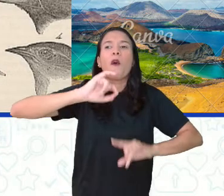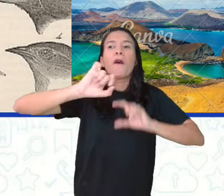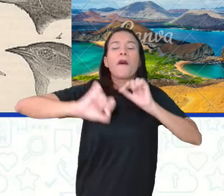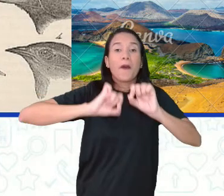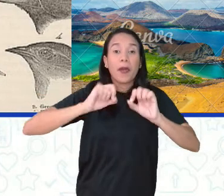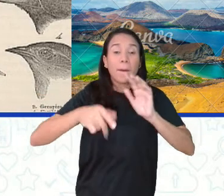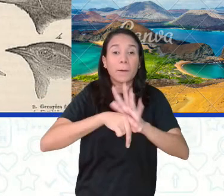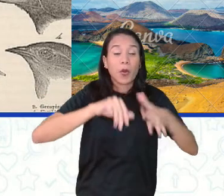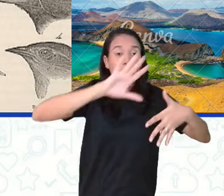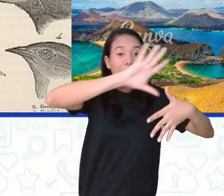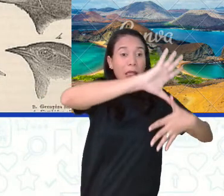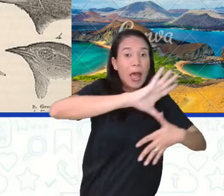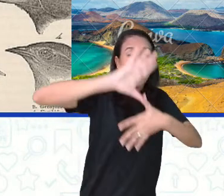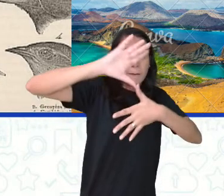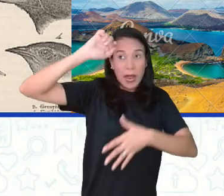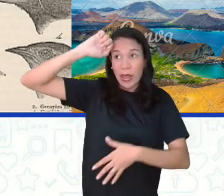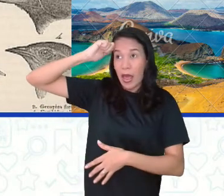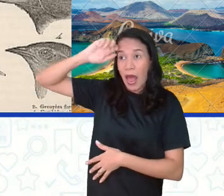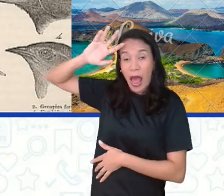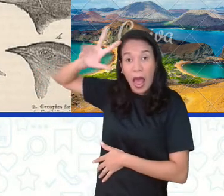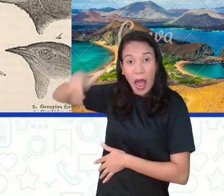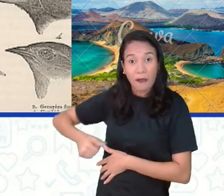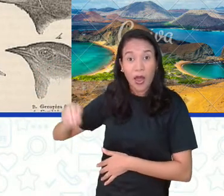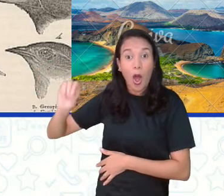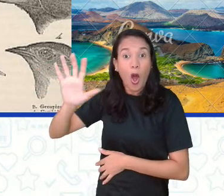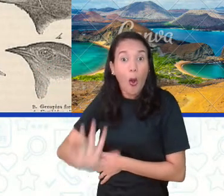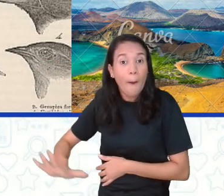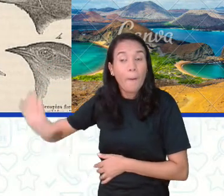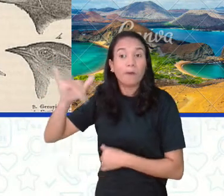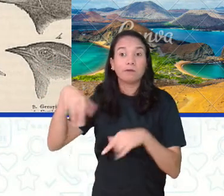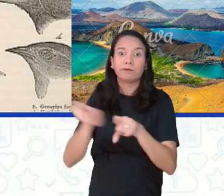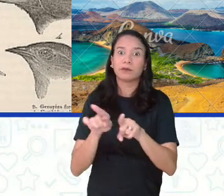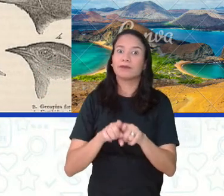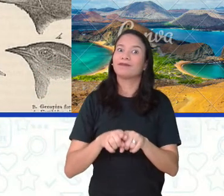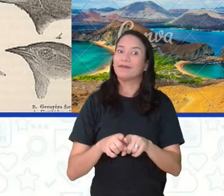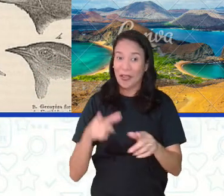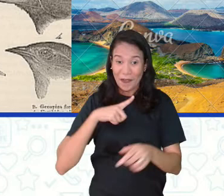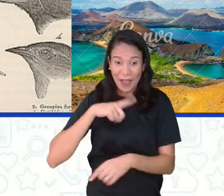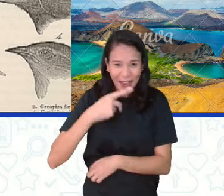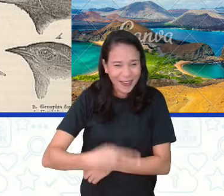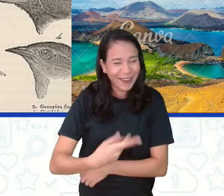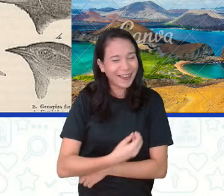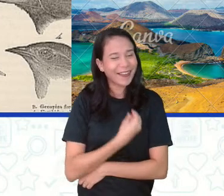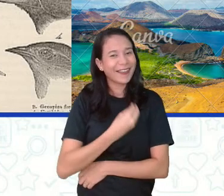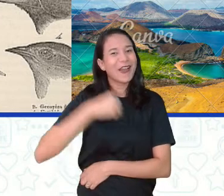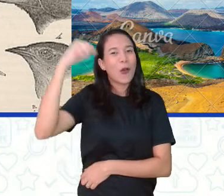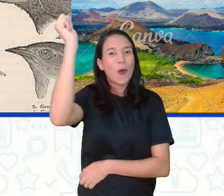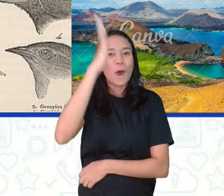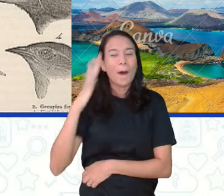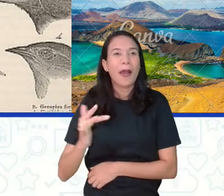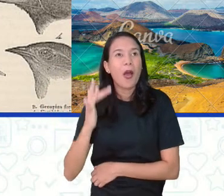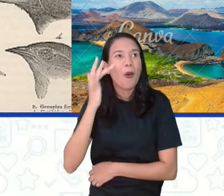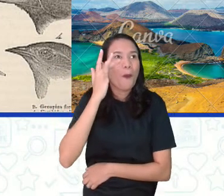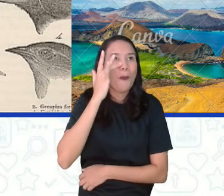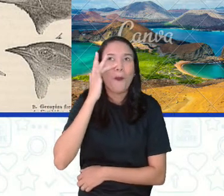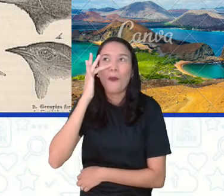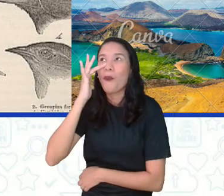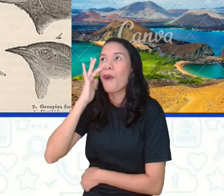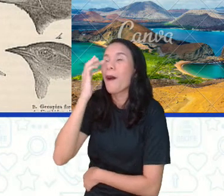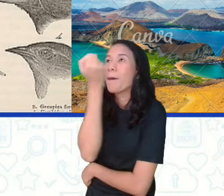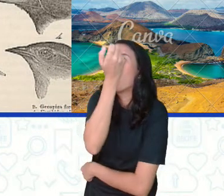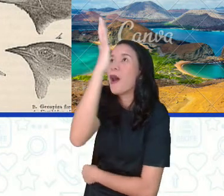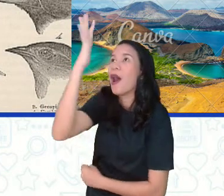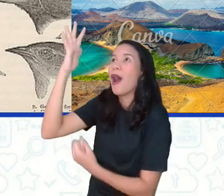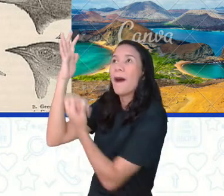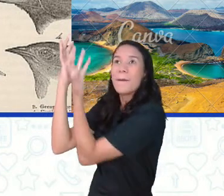nas Américas, na África e na Oceania. Darwin passou aqui pelo Brasil, pessoal, e ficou encantado com a Mata Atlântica.